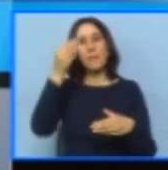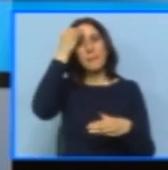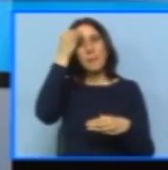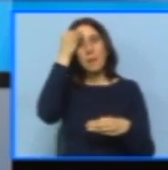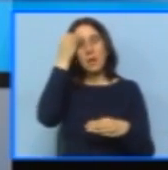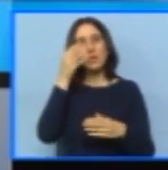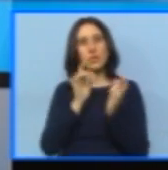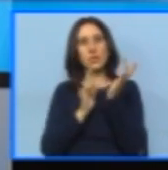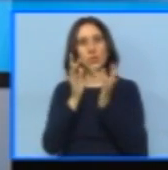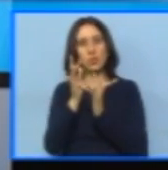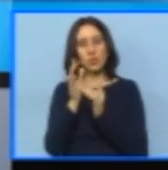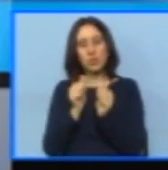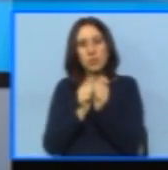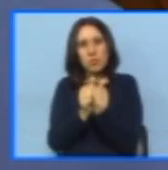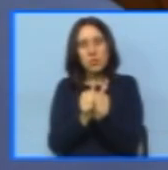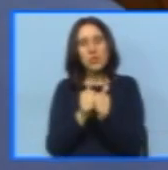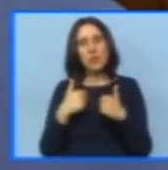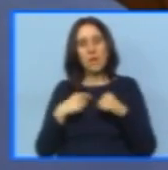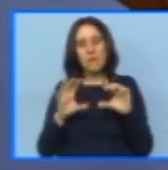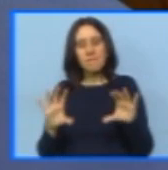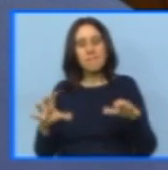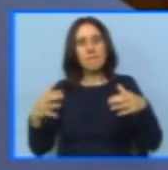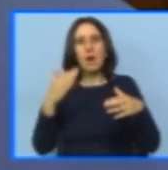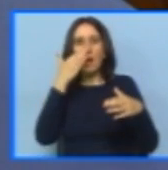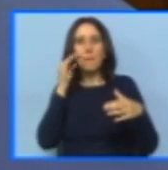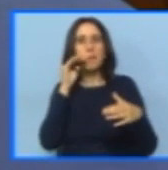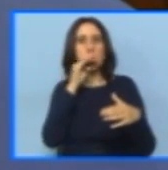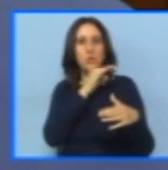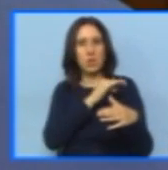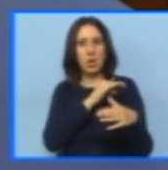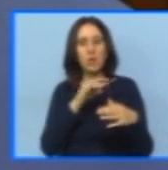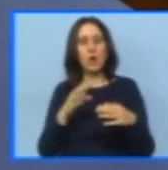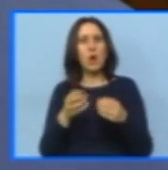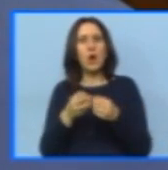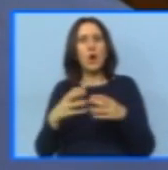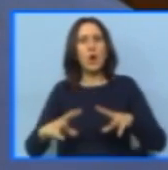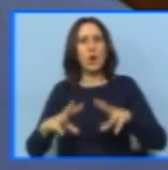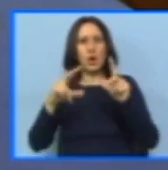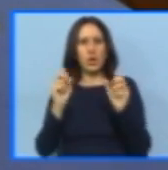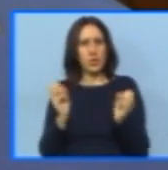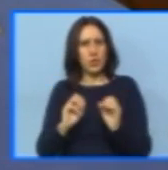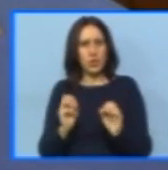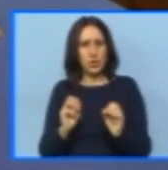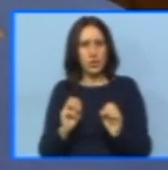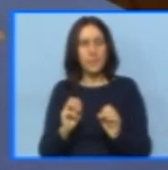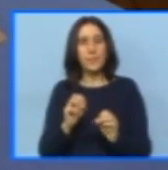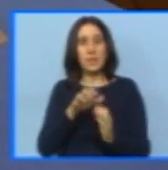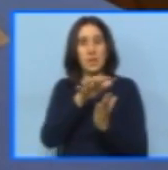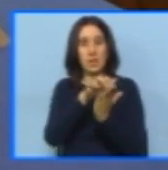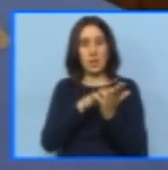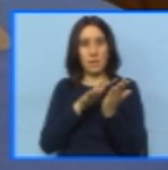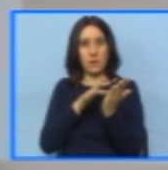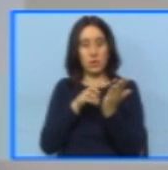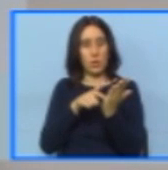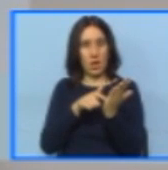Jesus estava fechada sobre si, estava congelada, portanto, não crescia. E vemos no Evangelho,